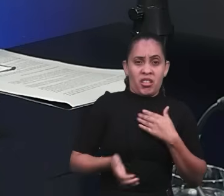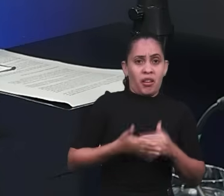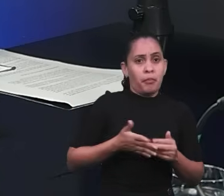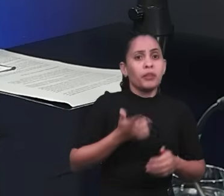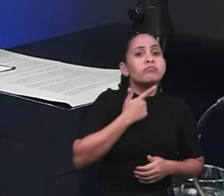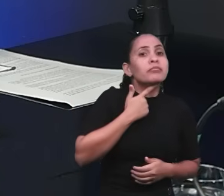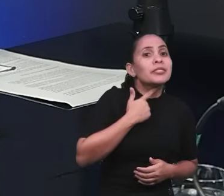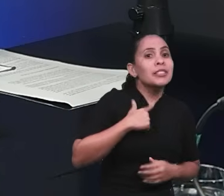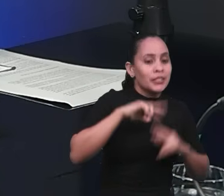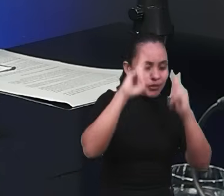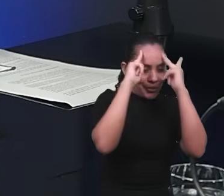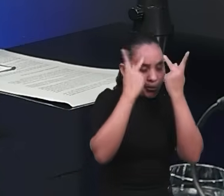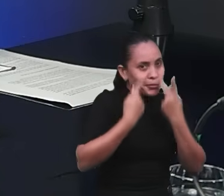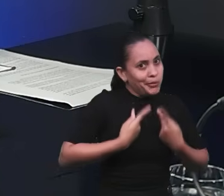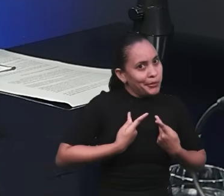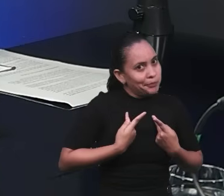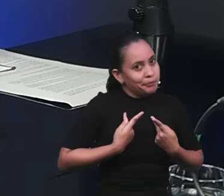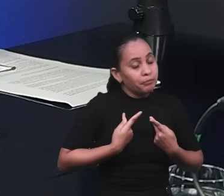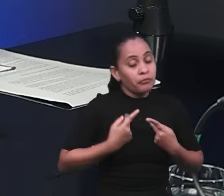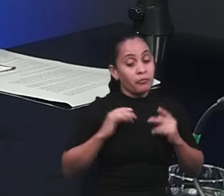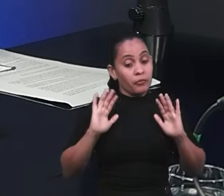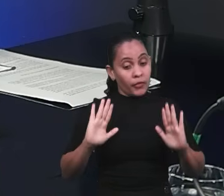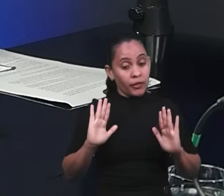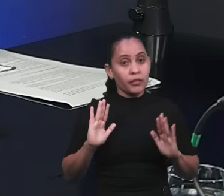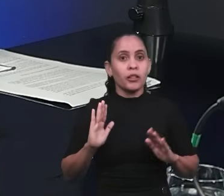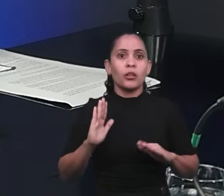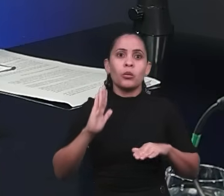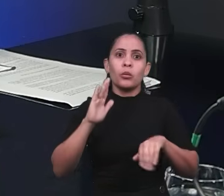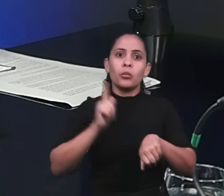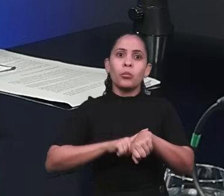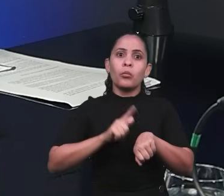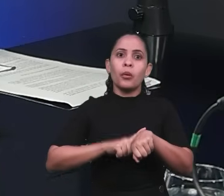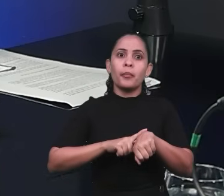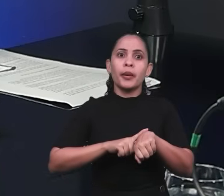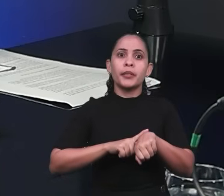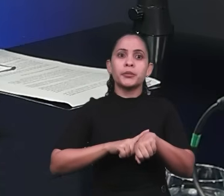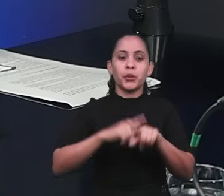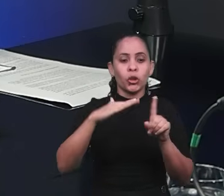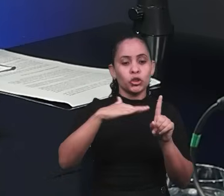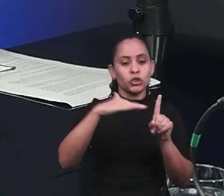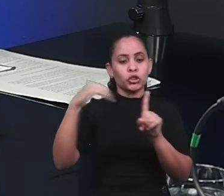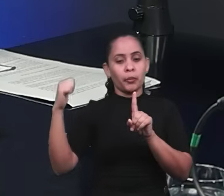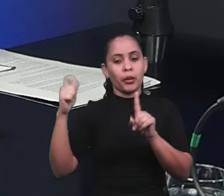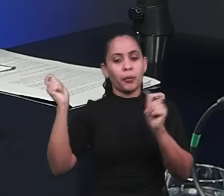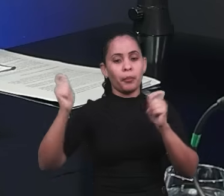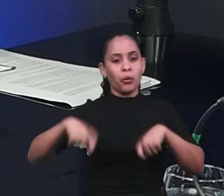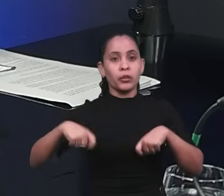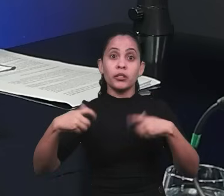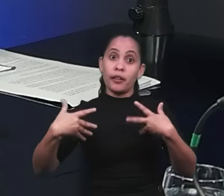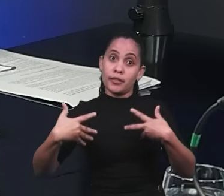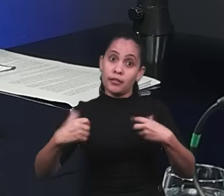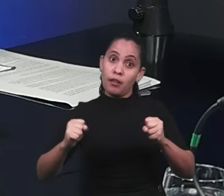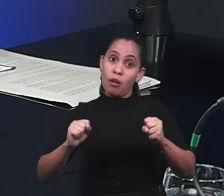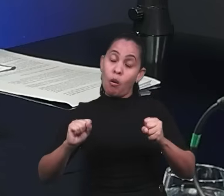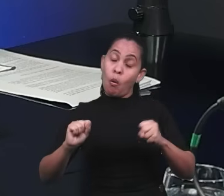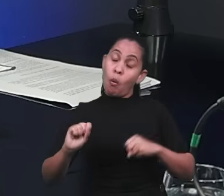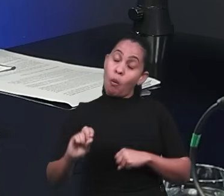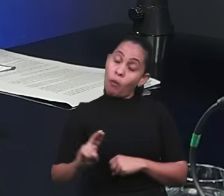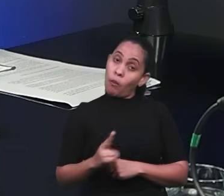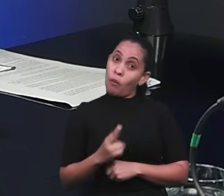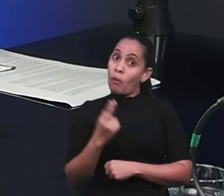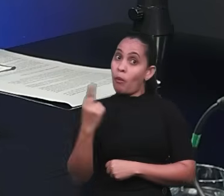do homem. Muito bom. Agora, diante do chamado, um homem pode aceitar ou rejeitar. Quando